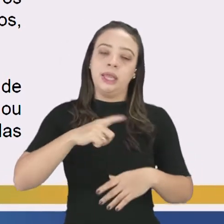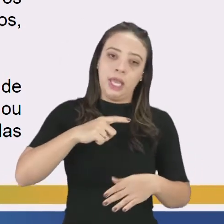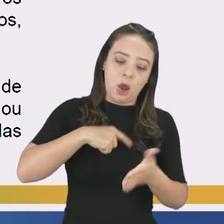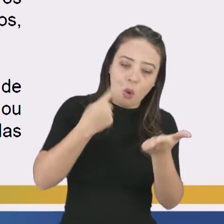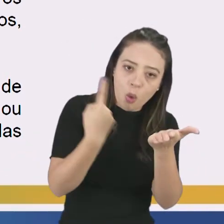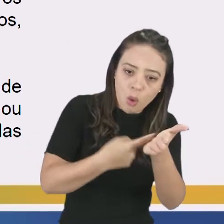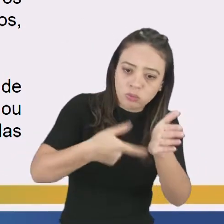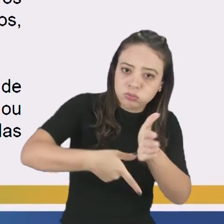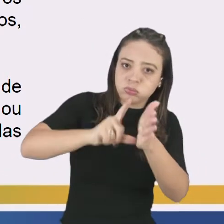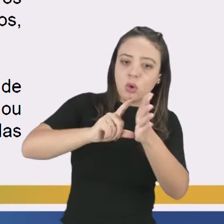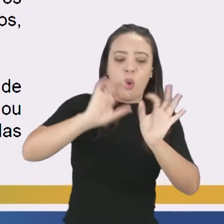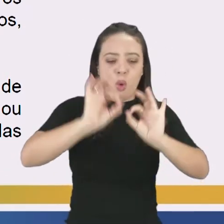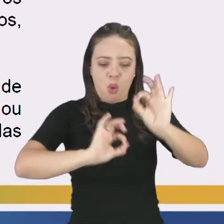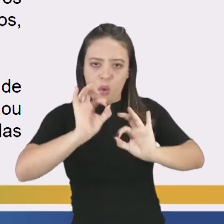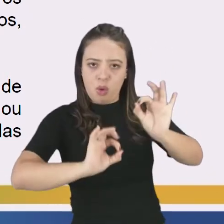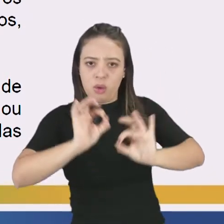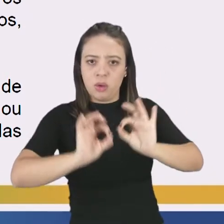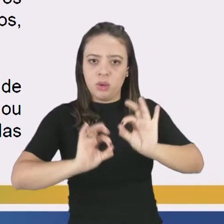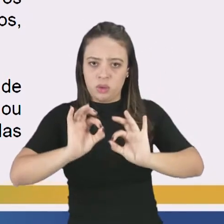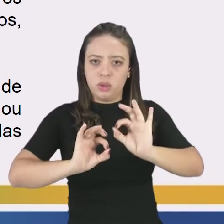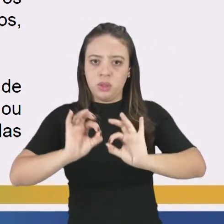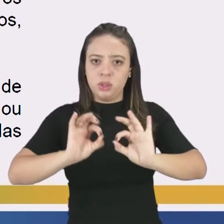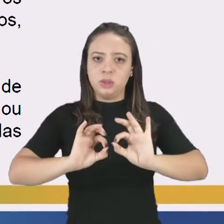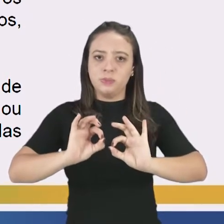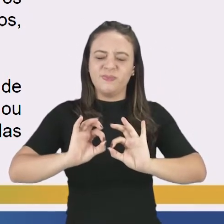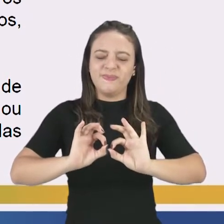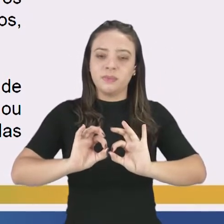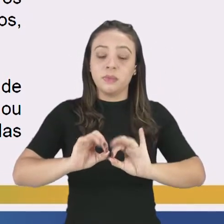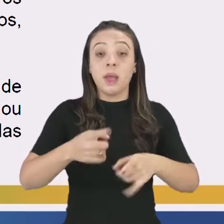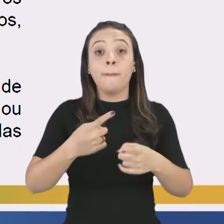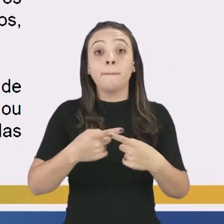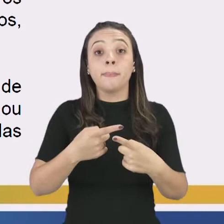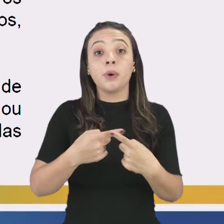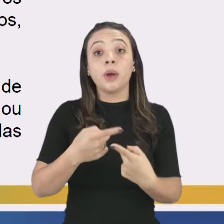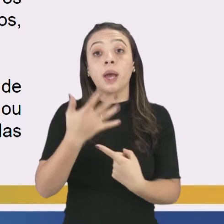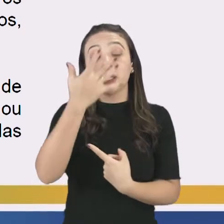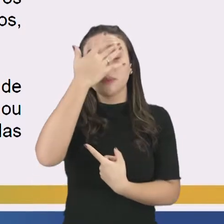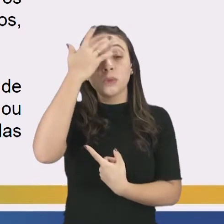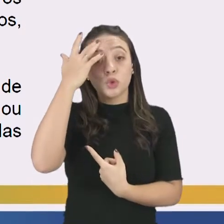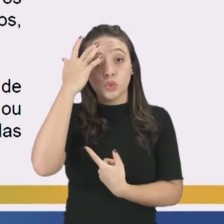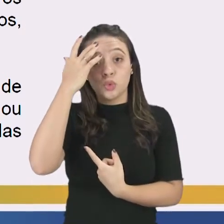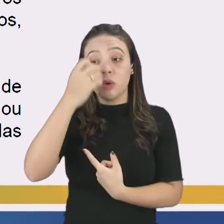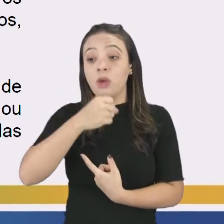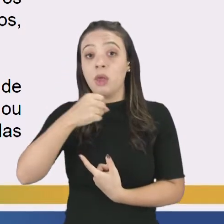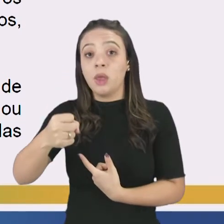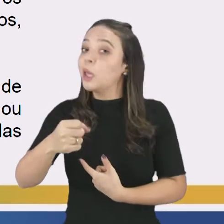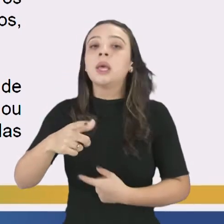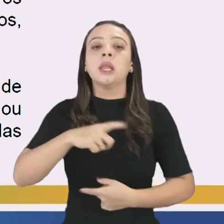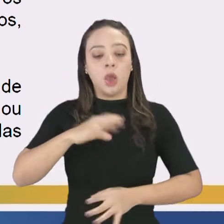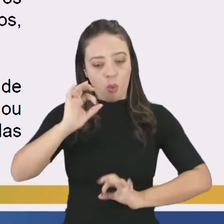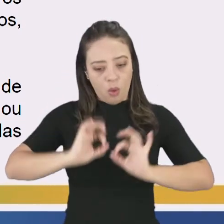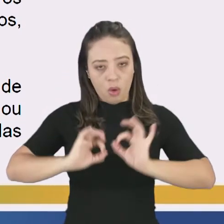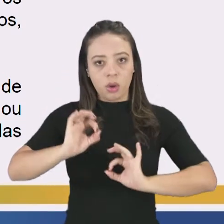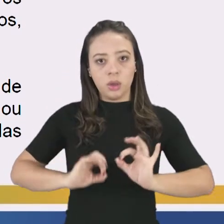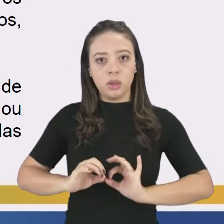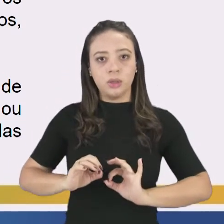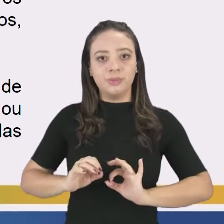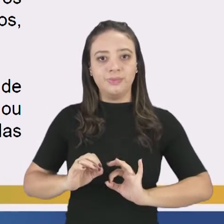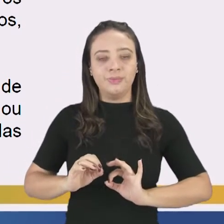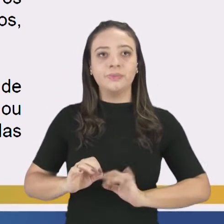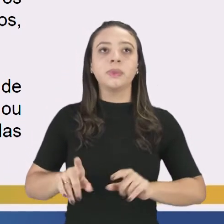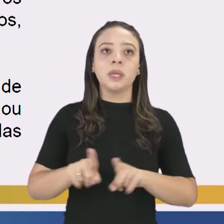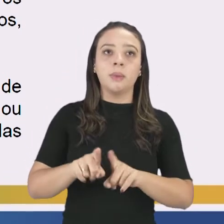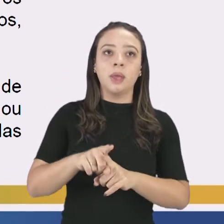feita uma pauta para a fonte, para que o entrevistado se prepare, ou seja, há uma preparação nessa individual. A